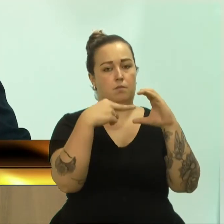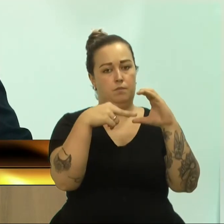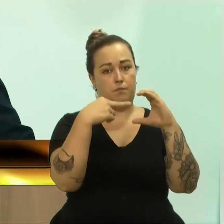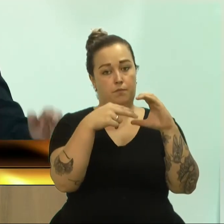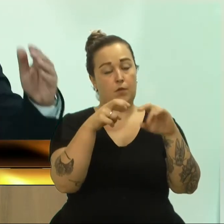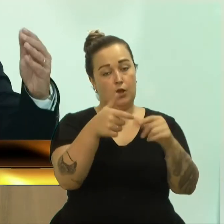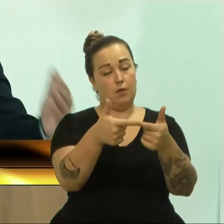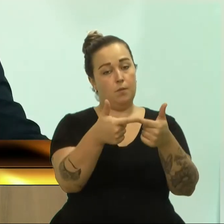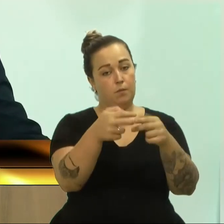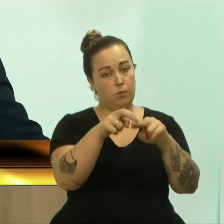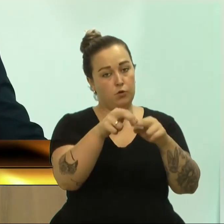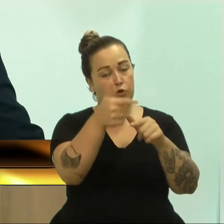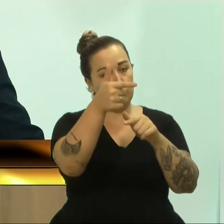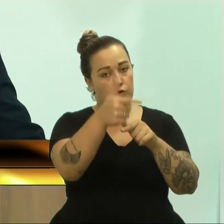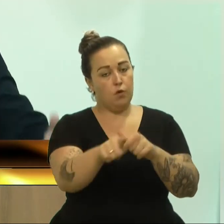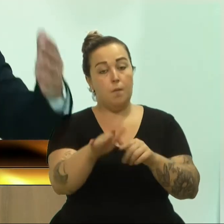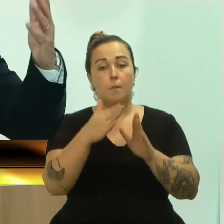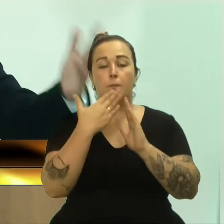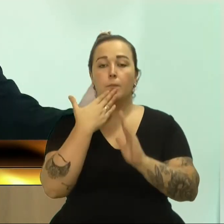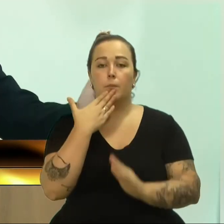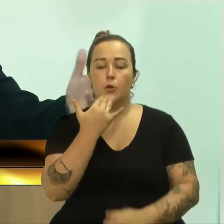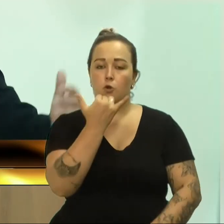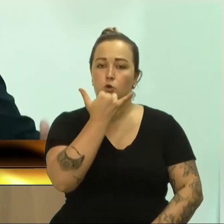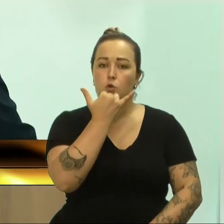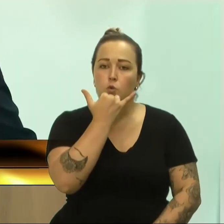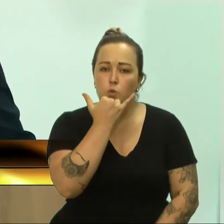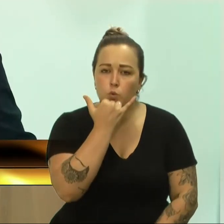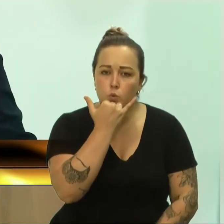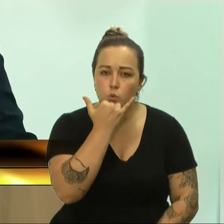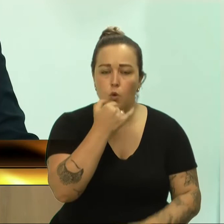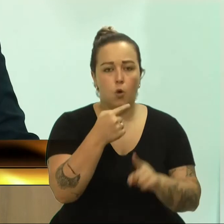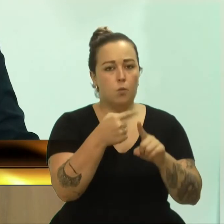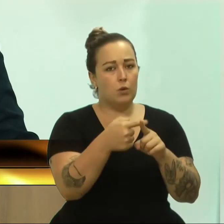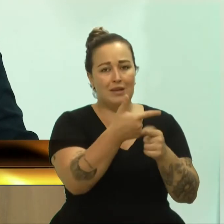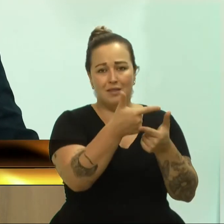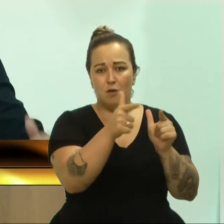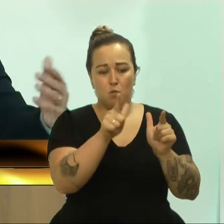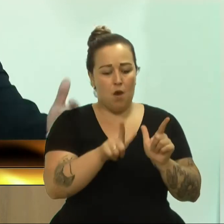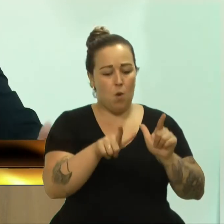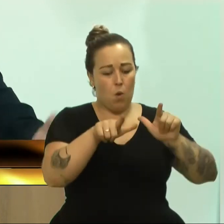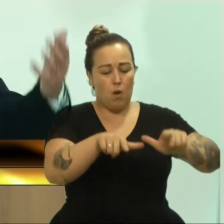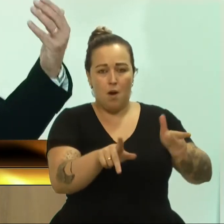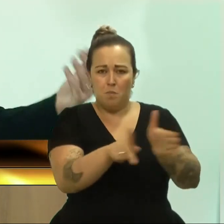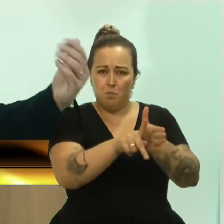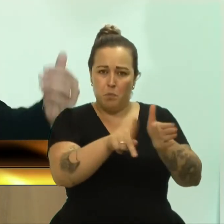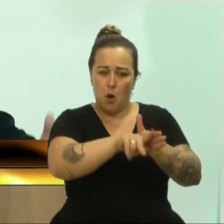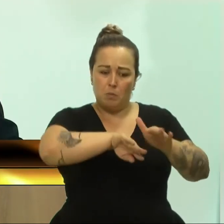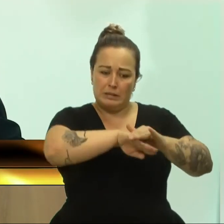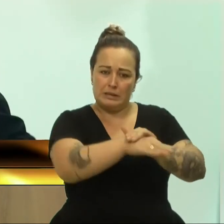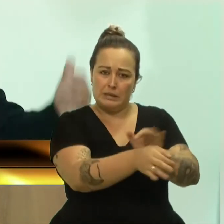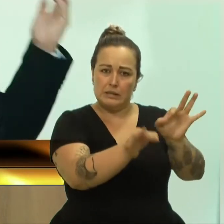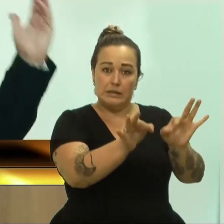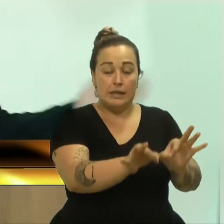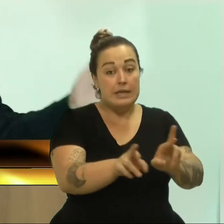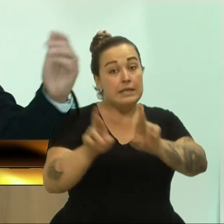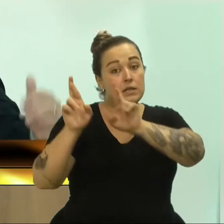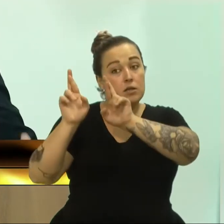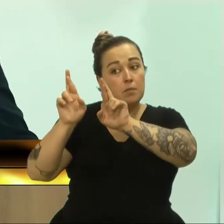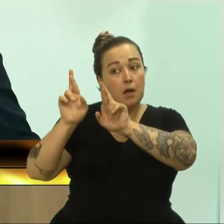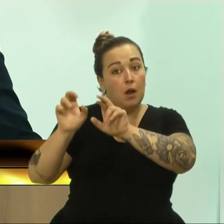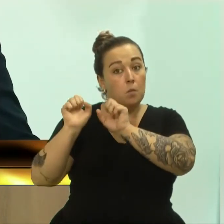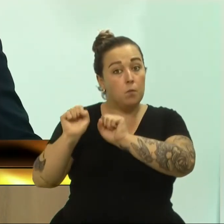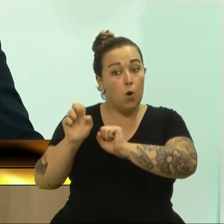uma vez, pedimos desculpas por este espaço exíguo. Esperamos que no próximo encontro já possamos